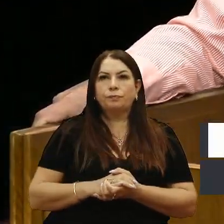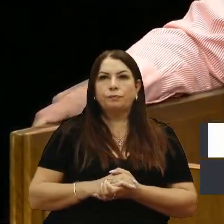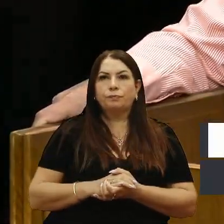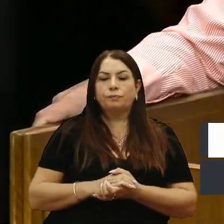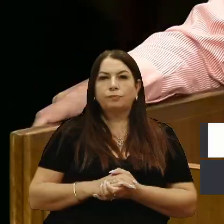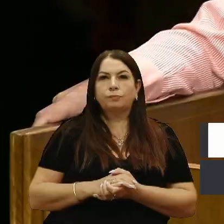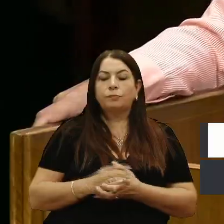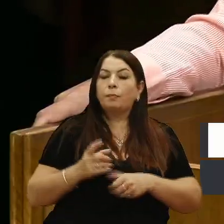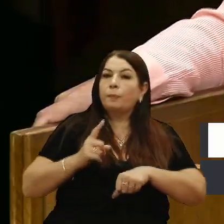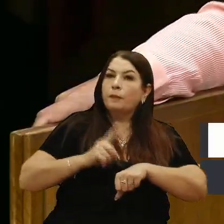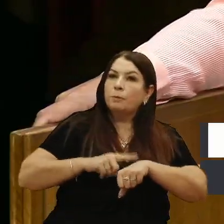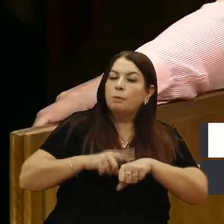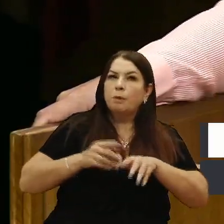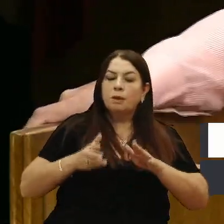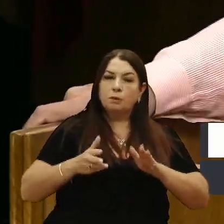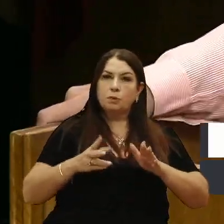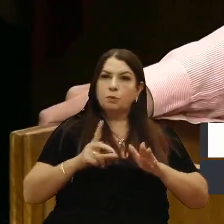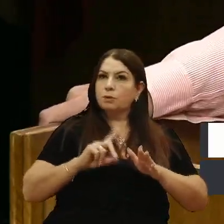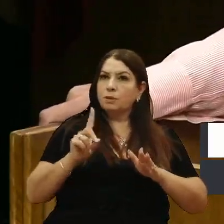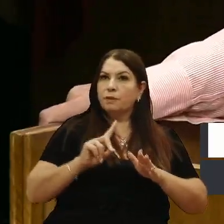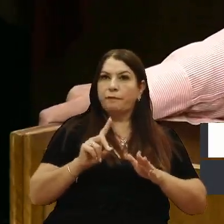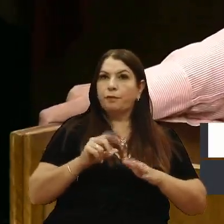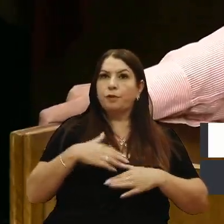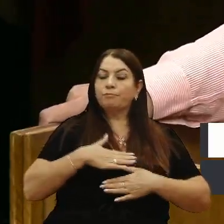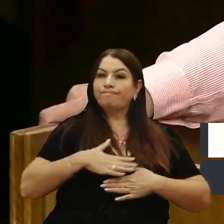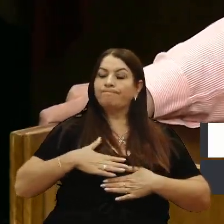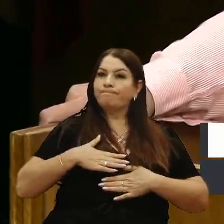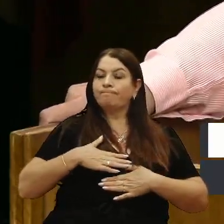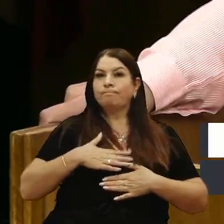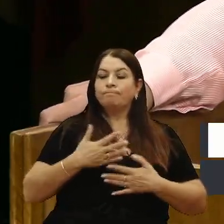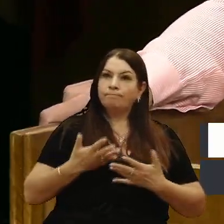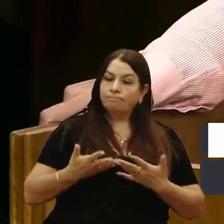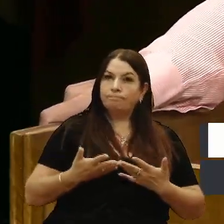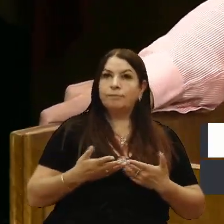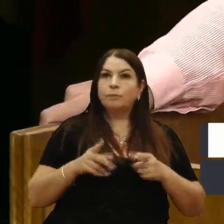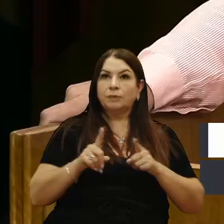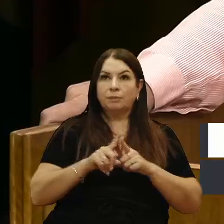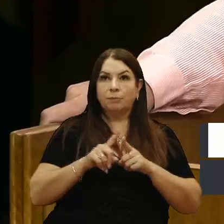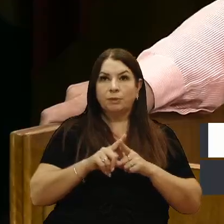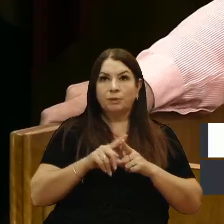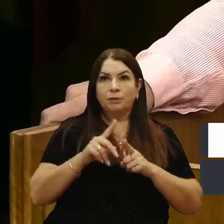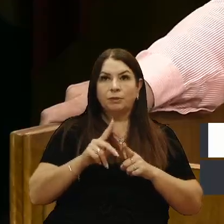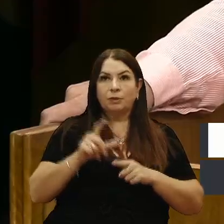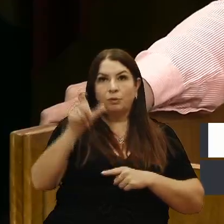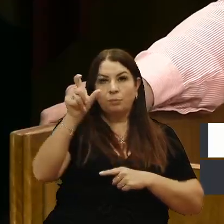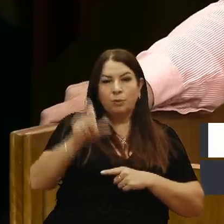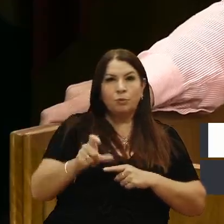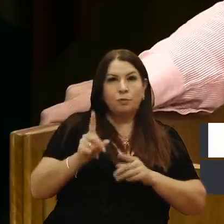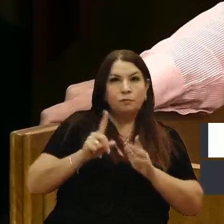que eu passei e que não foram tão agradáveis e que, inclusive, suas posturas foram